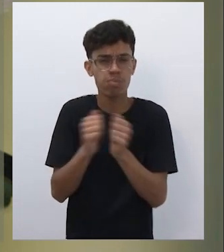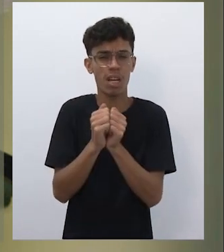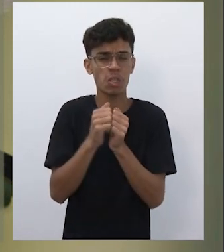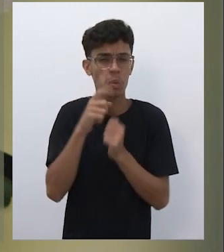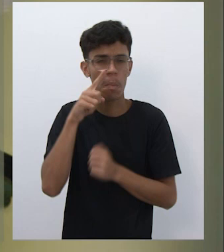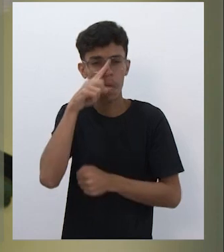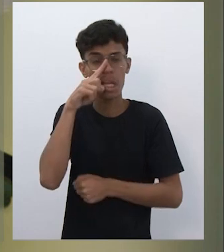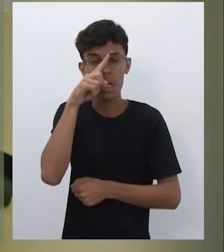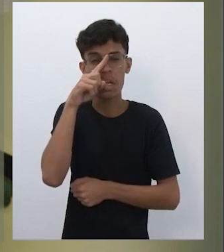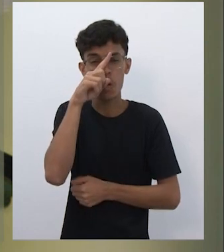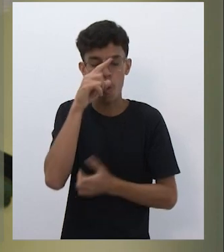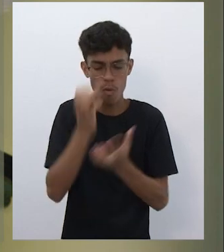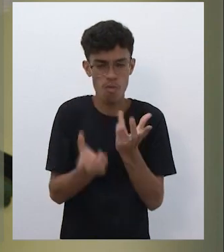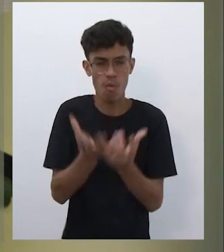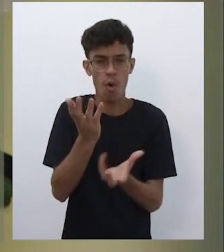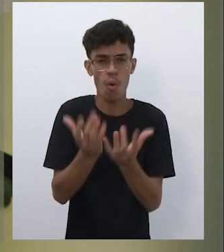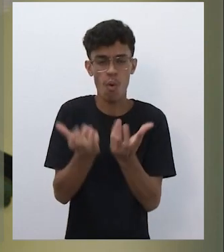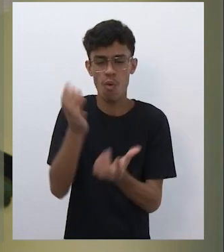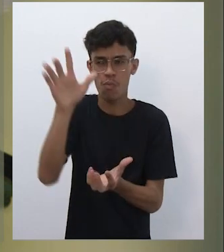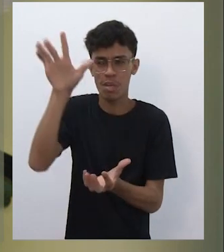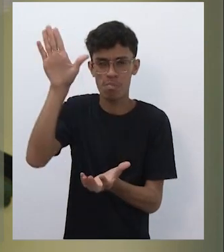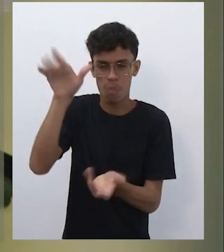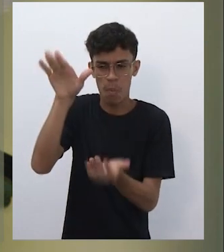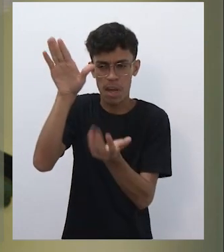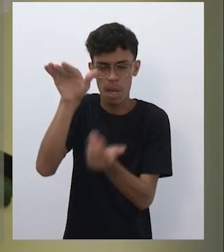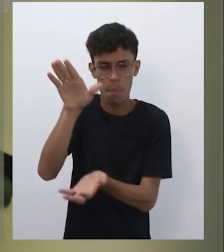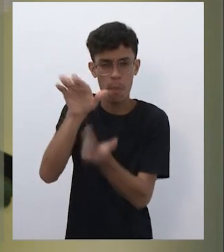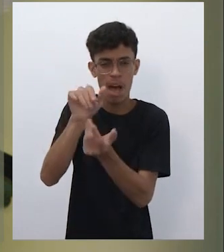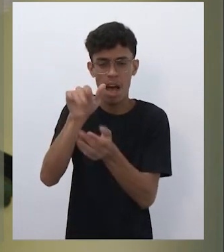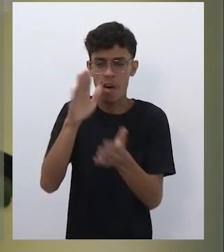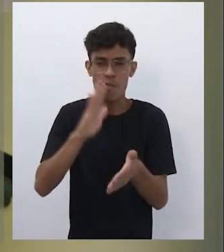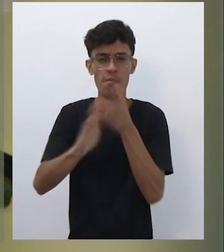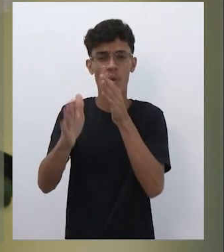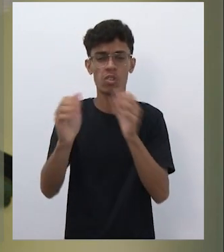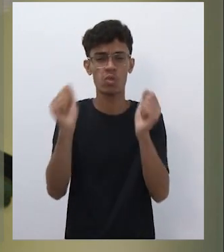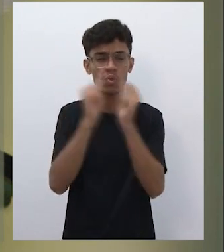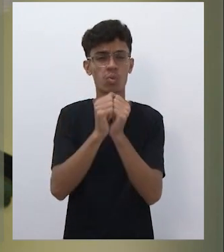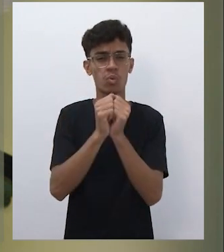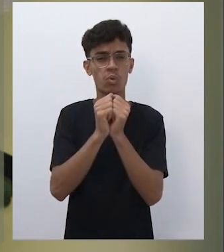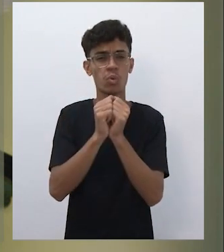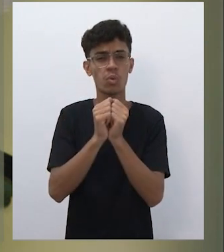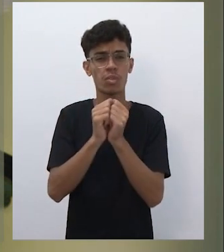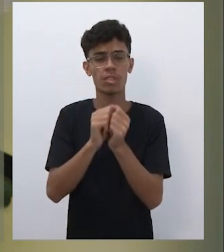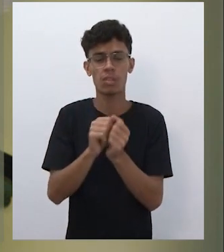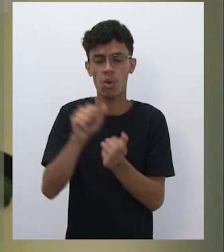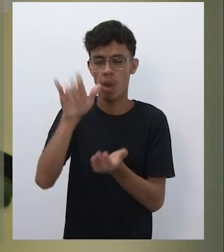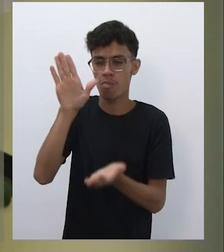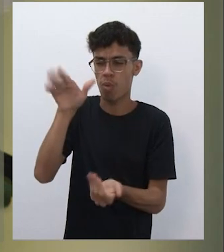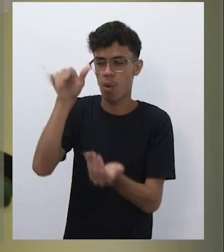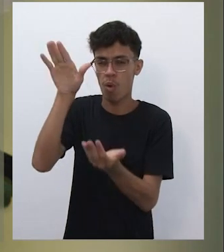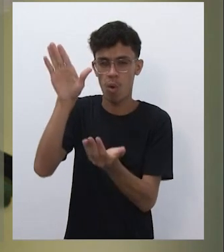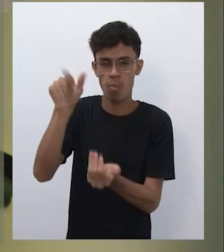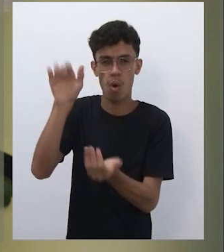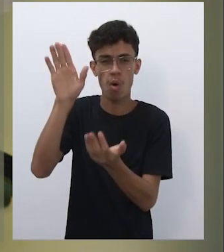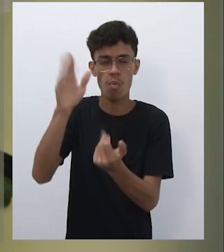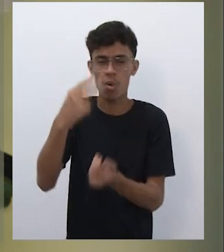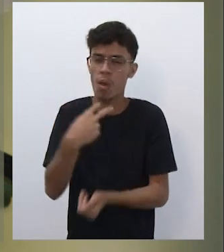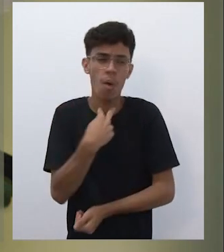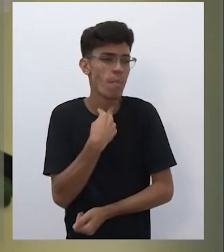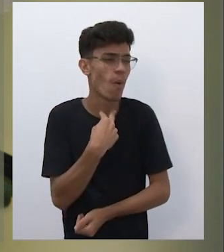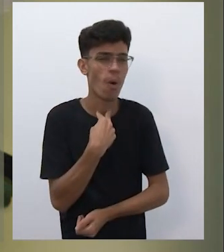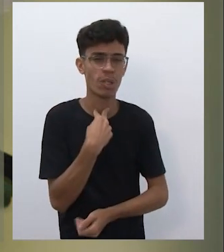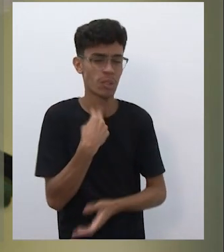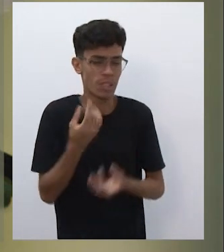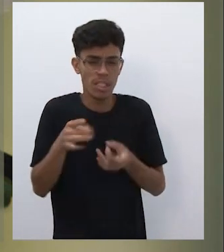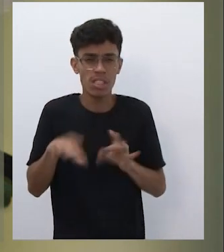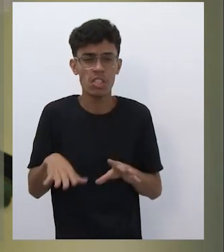vês que pode se queimar? Por que não foges com os outros animais? O incansável beija-flor responde: não posso desistir